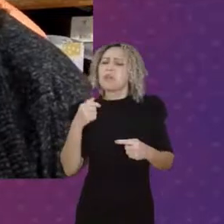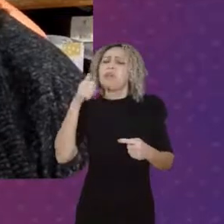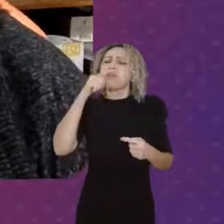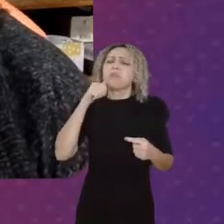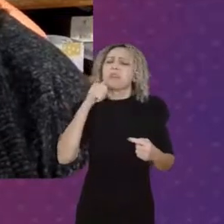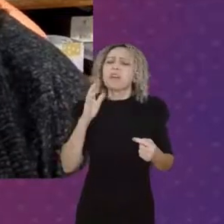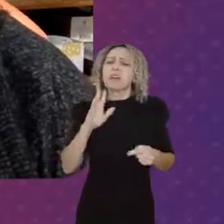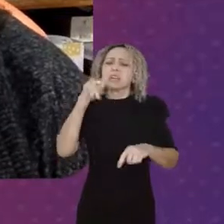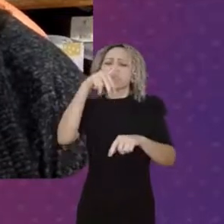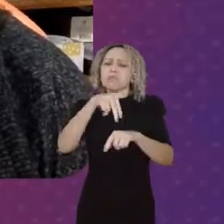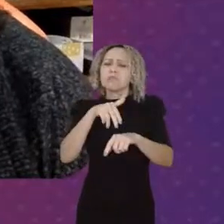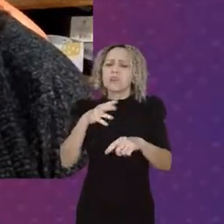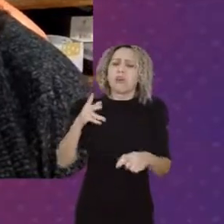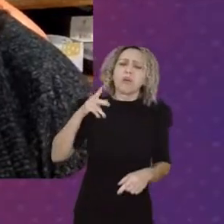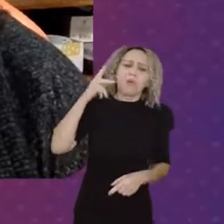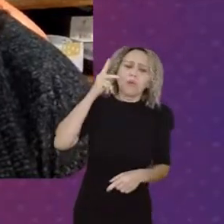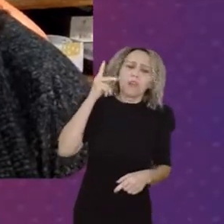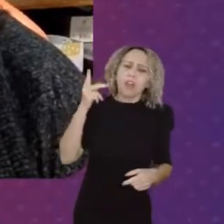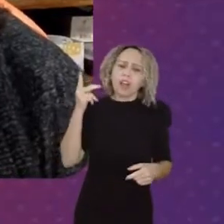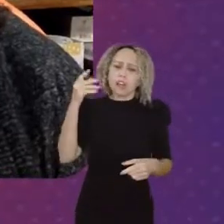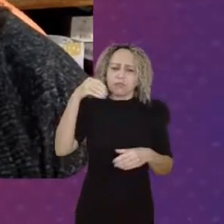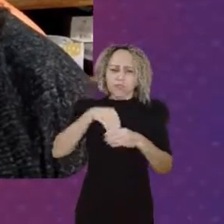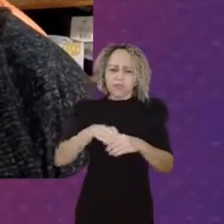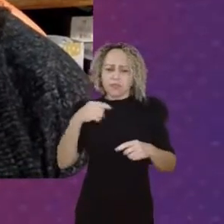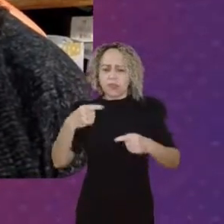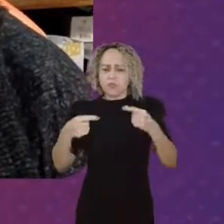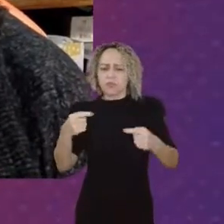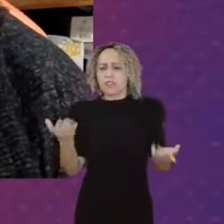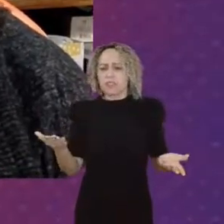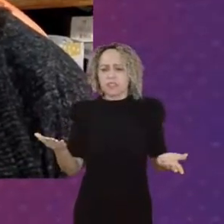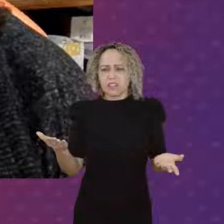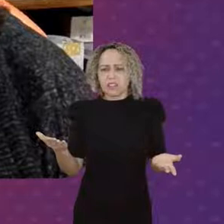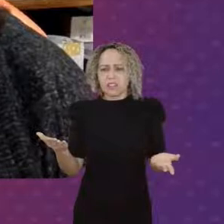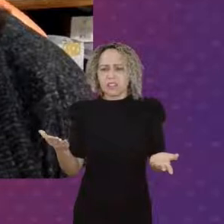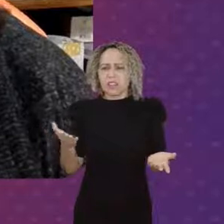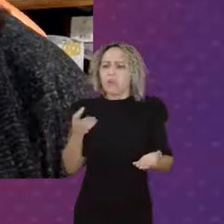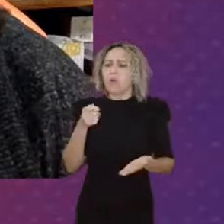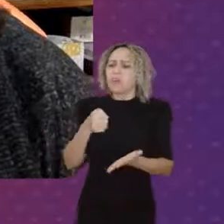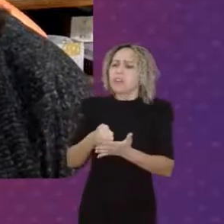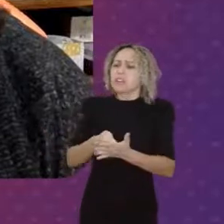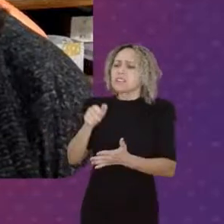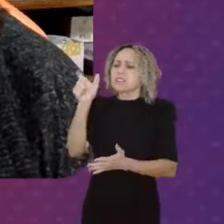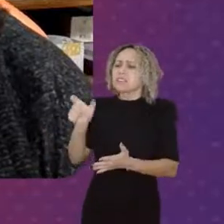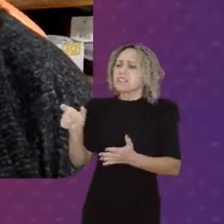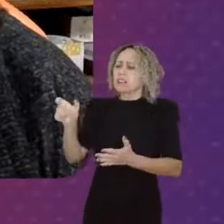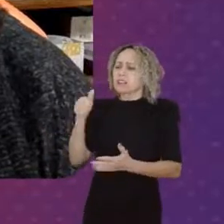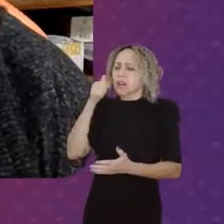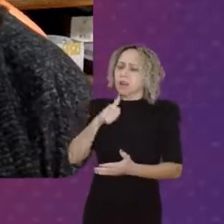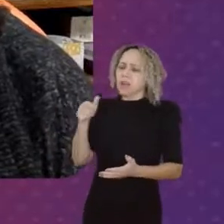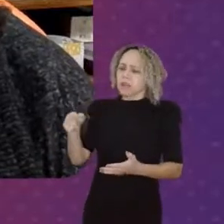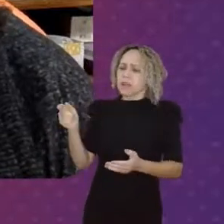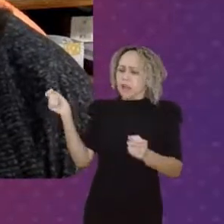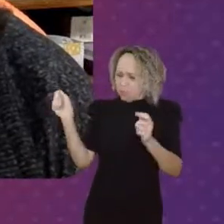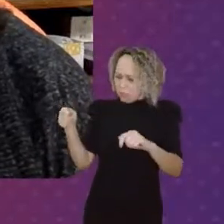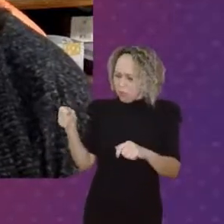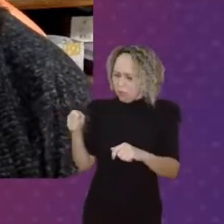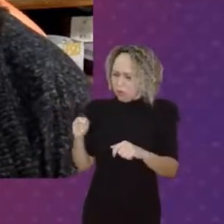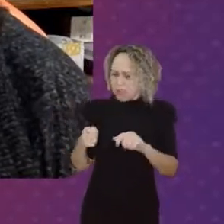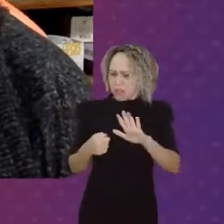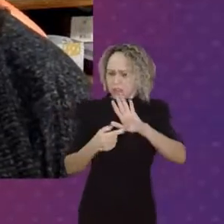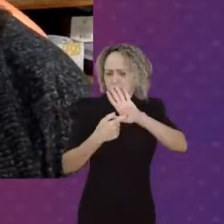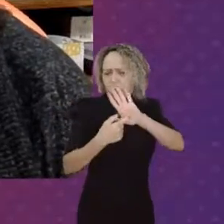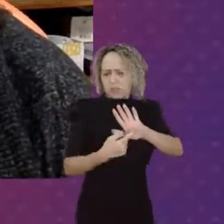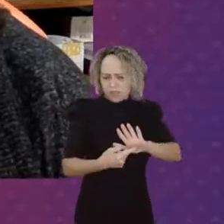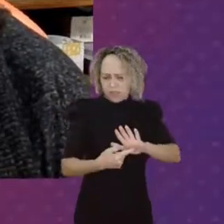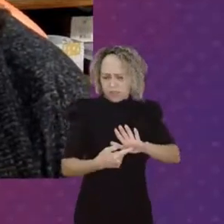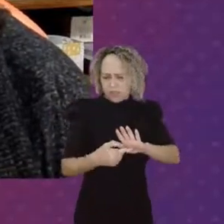ocupa cargos eletivos e que participa da vida pública. O que se pede, o que se exige dessa mulher, né, para que ela possa aparecer e para que ela